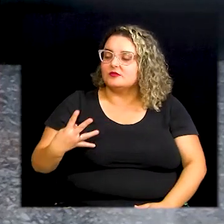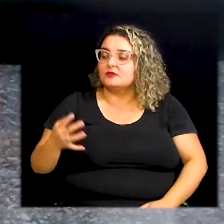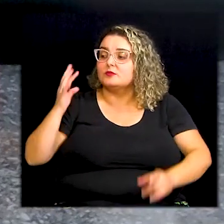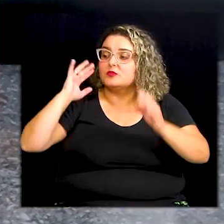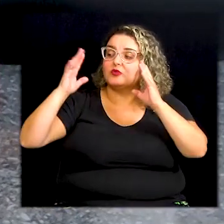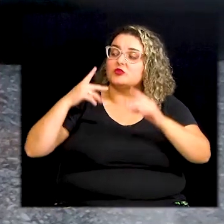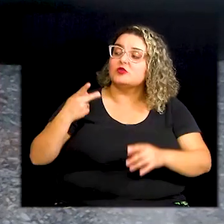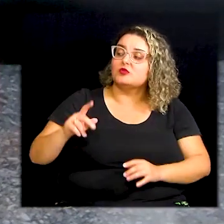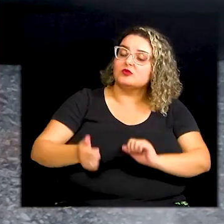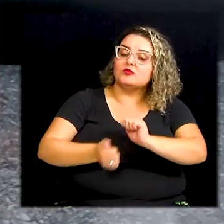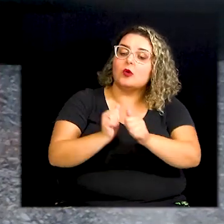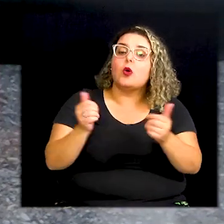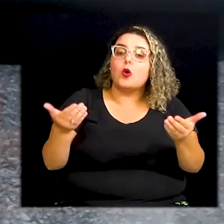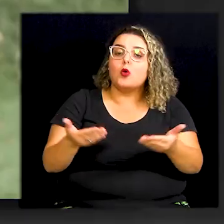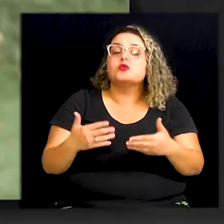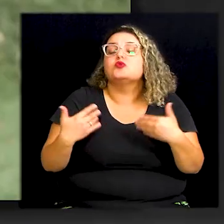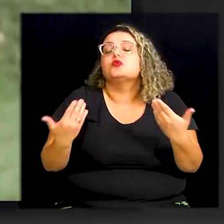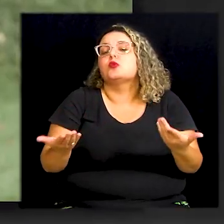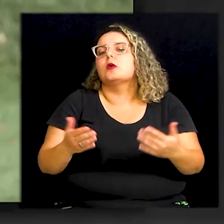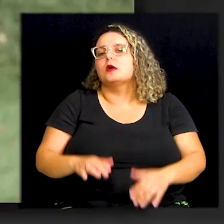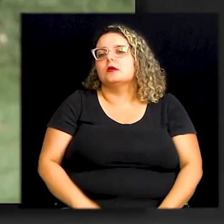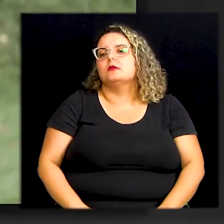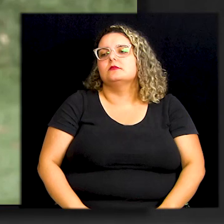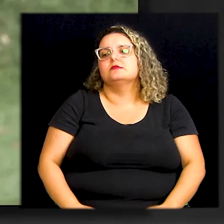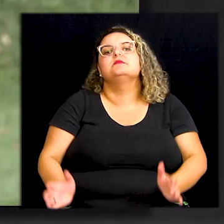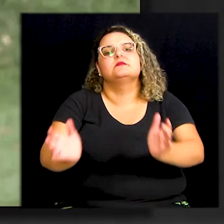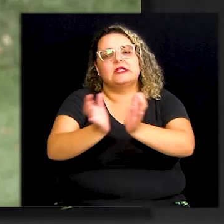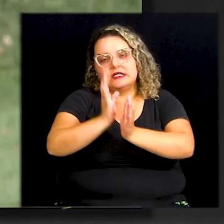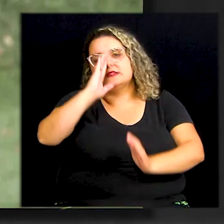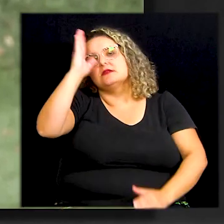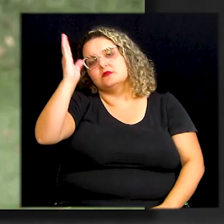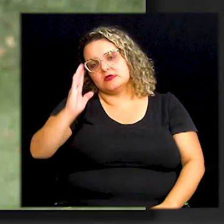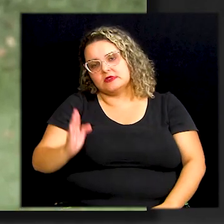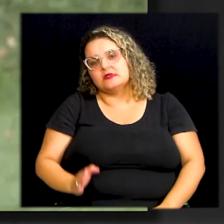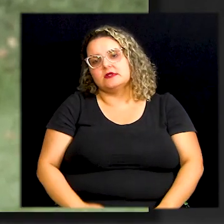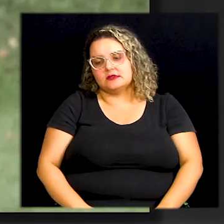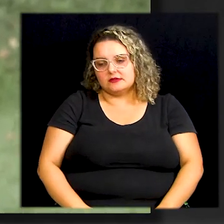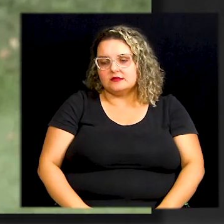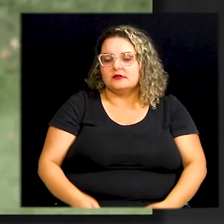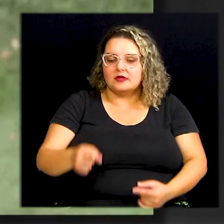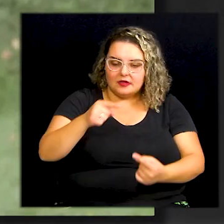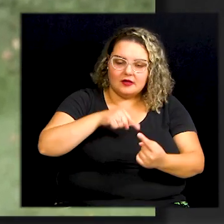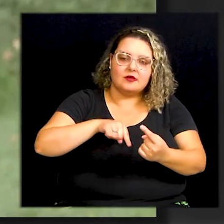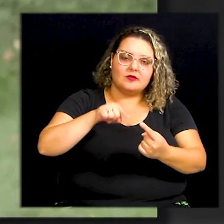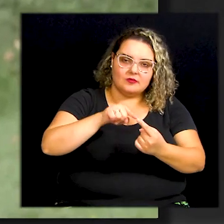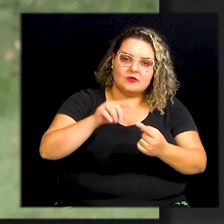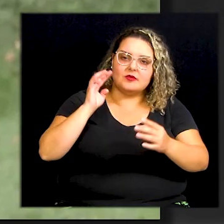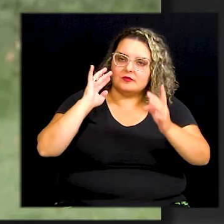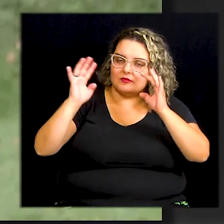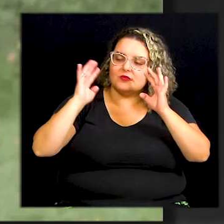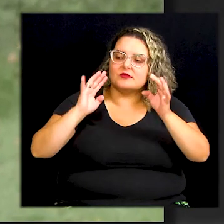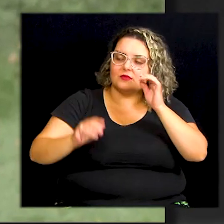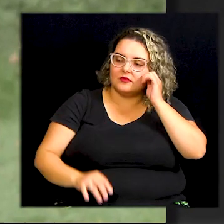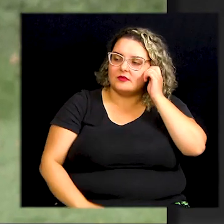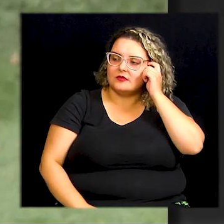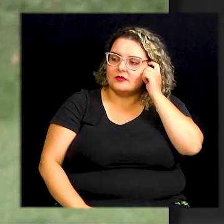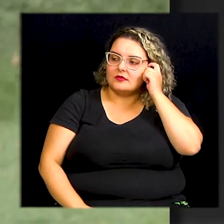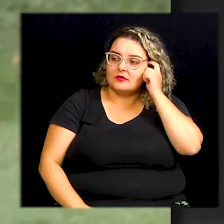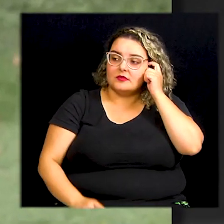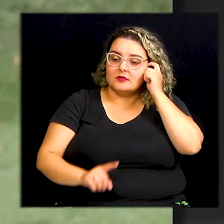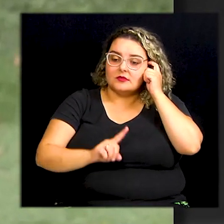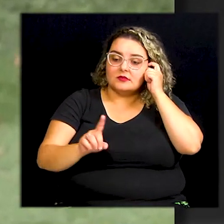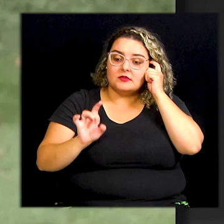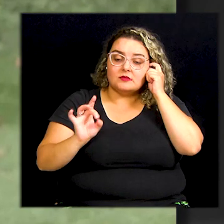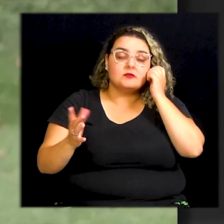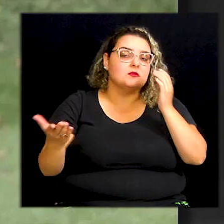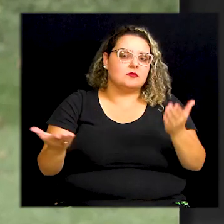Seu sonho no futebol, hoje, qual que é? Seleção brasileira. Seleção brasileira é um sonho que, não só